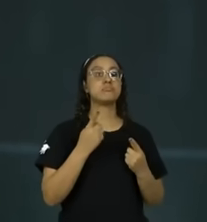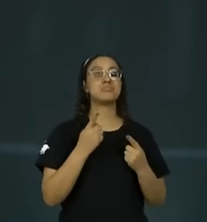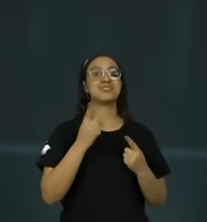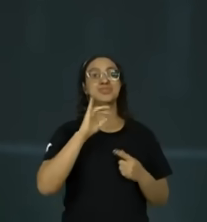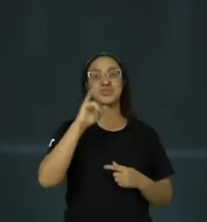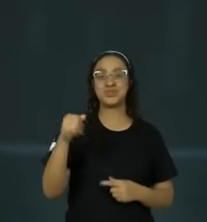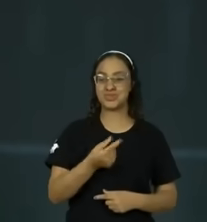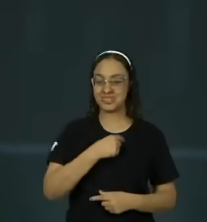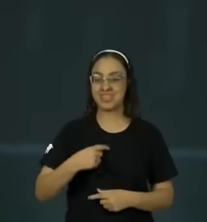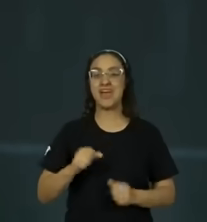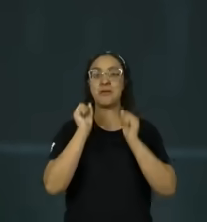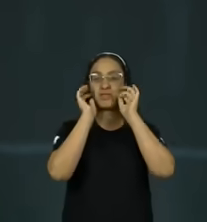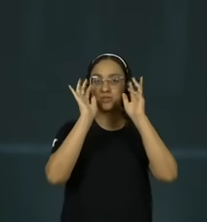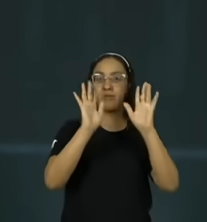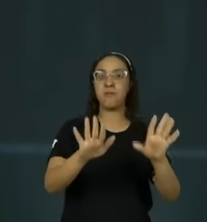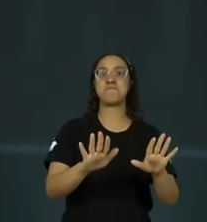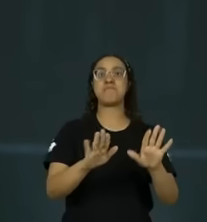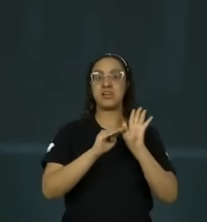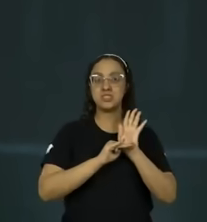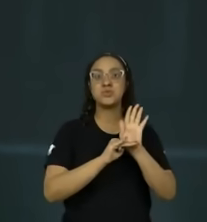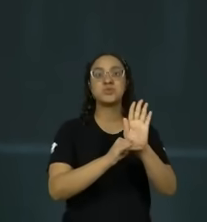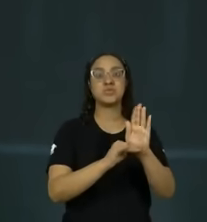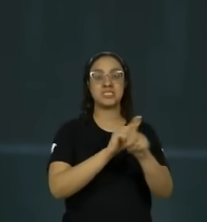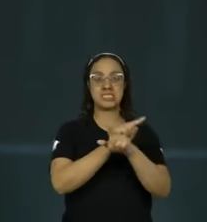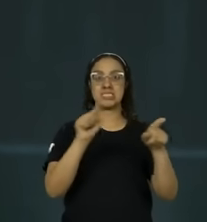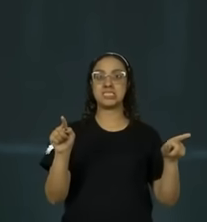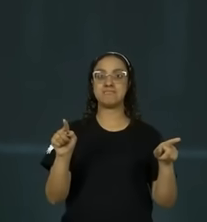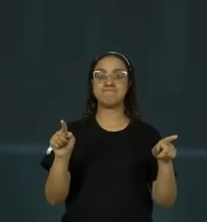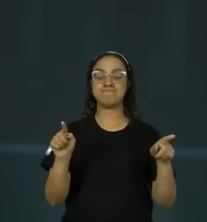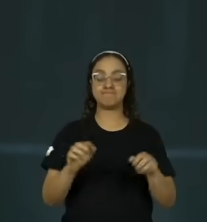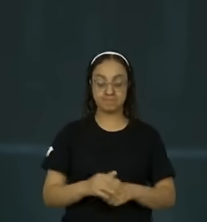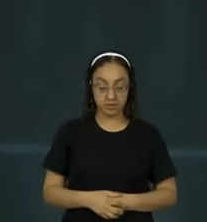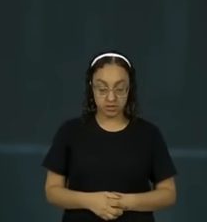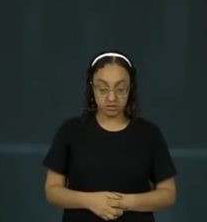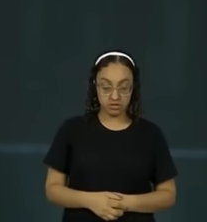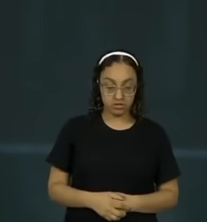alma, porque não é só sobre o que aconteceu,